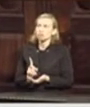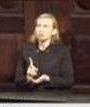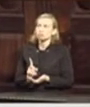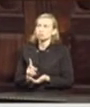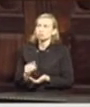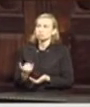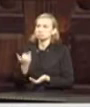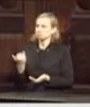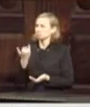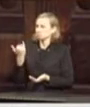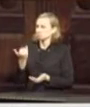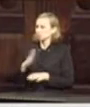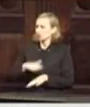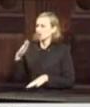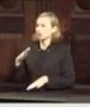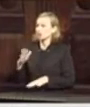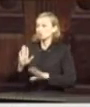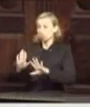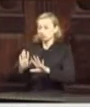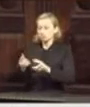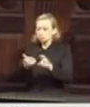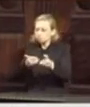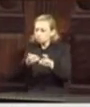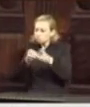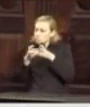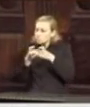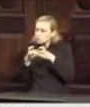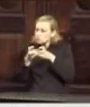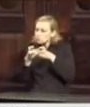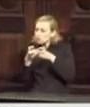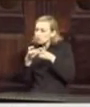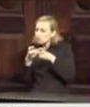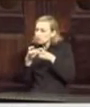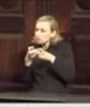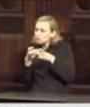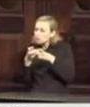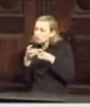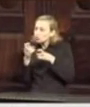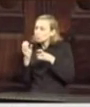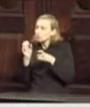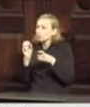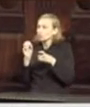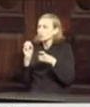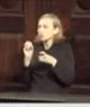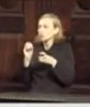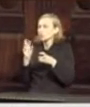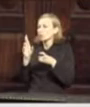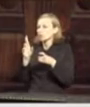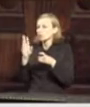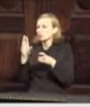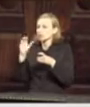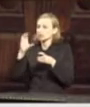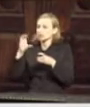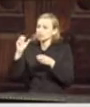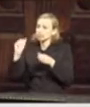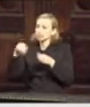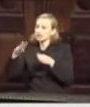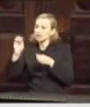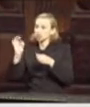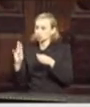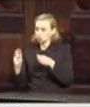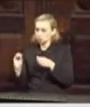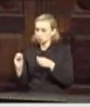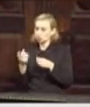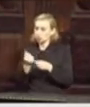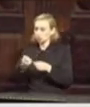importante. Basta observar o orçamento da segurança pública. Aí eu quero entrar nesse